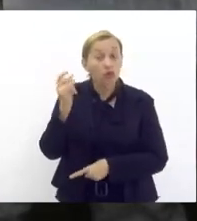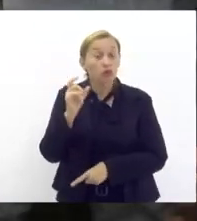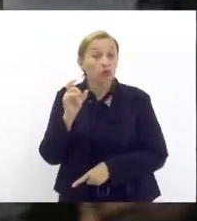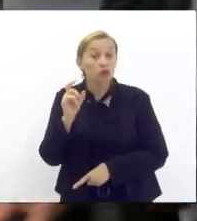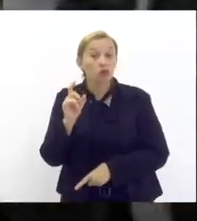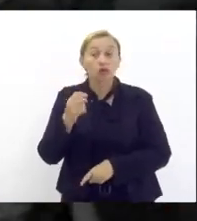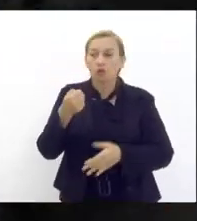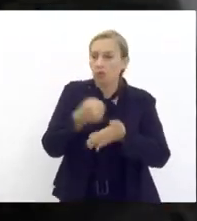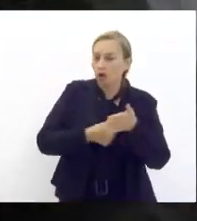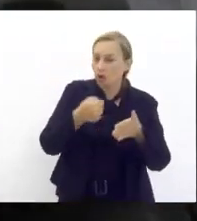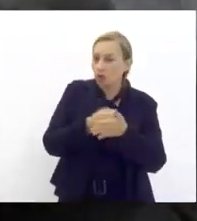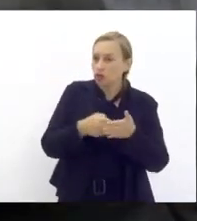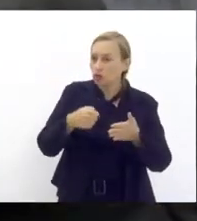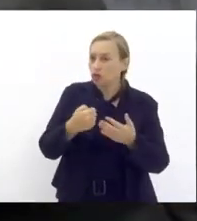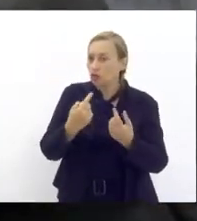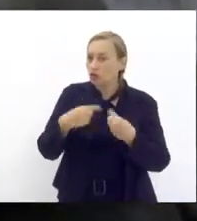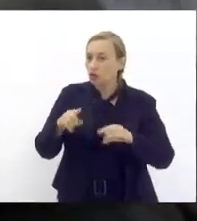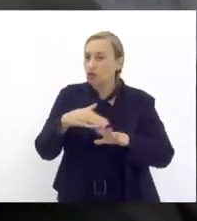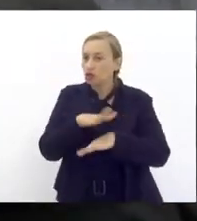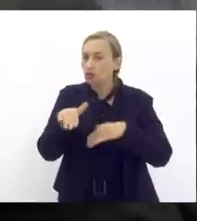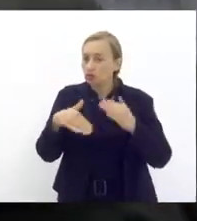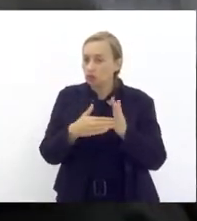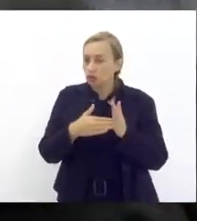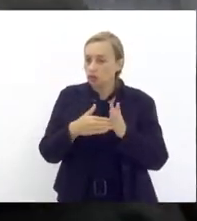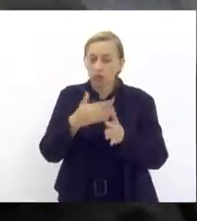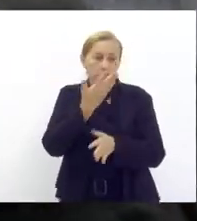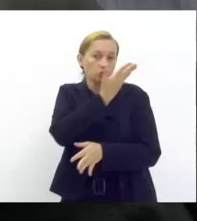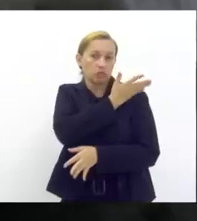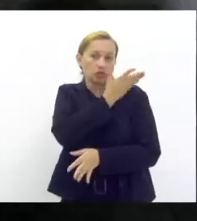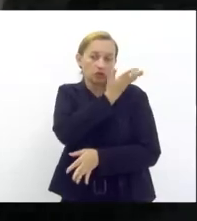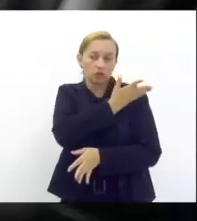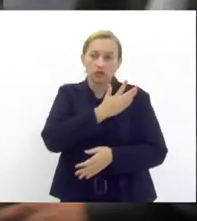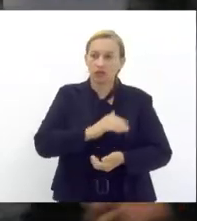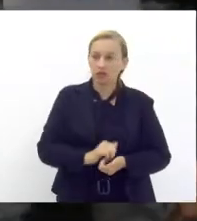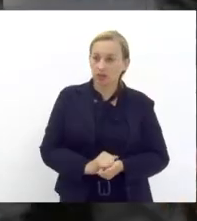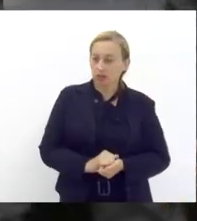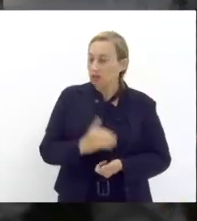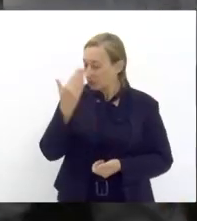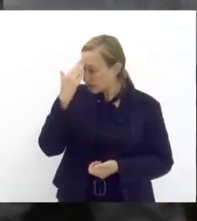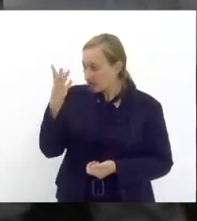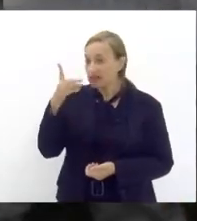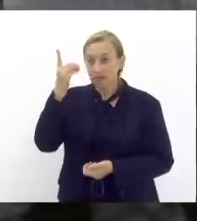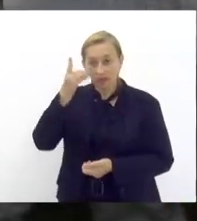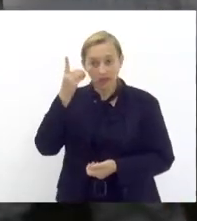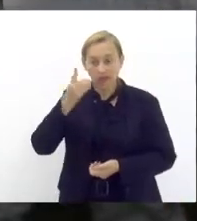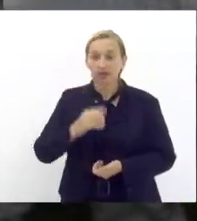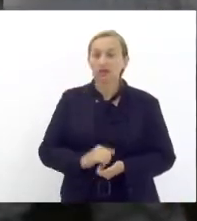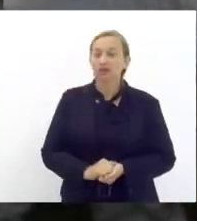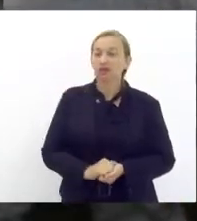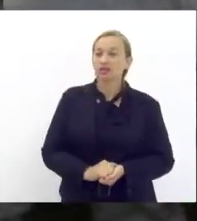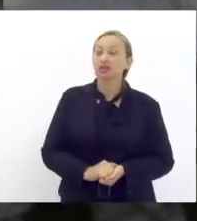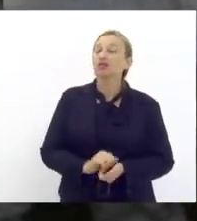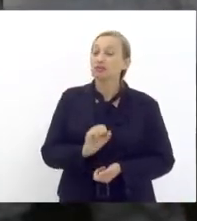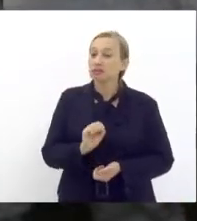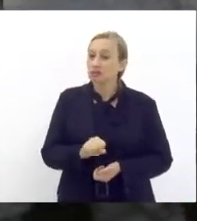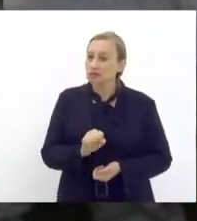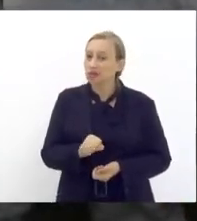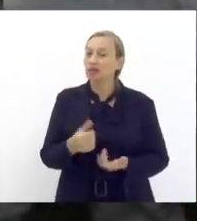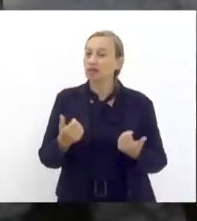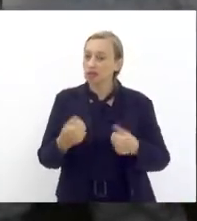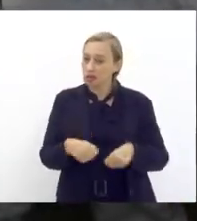a luta contra toda forma de discriminação e preconceito, obrigada, deputado, ainda se